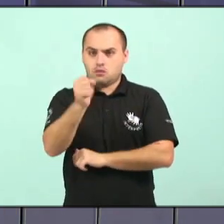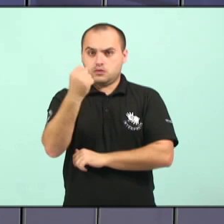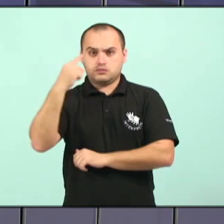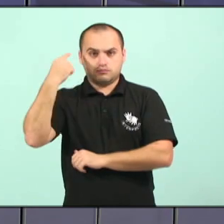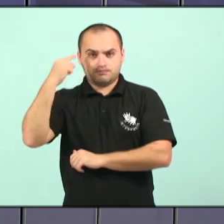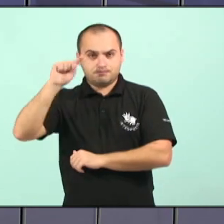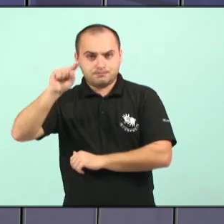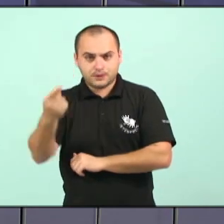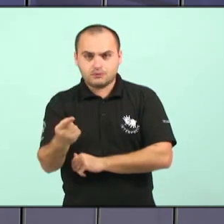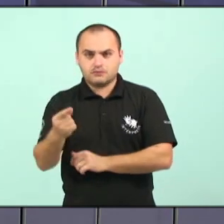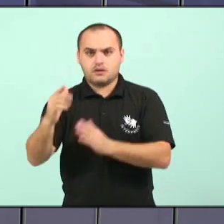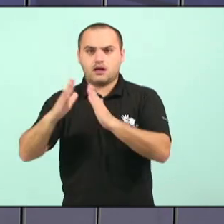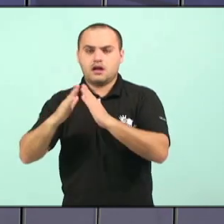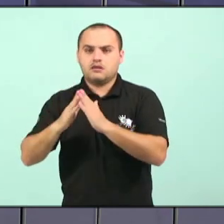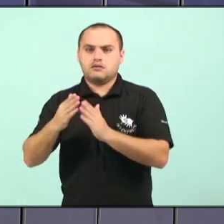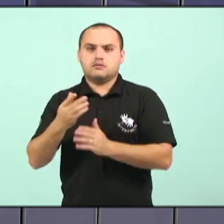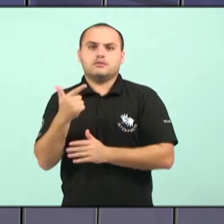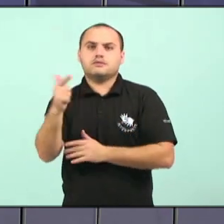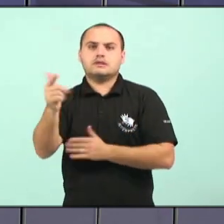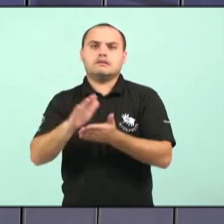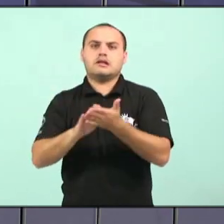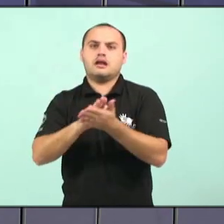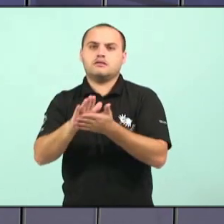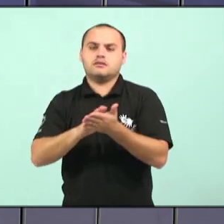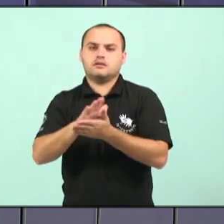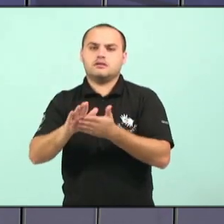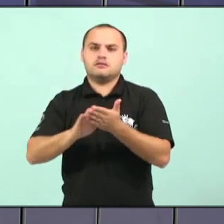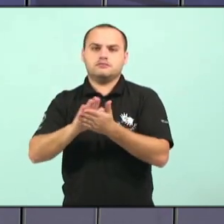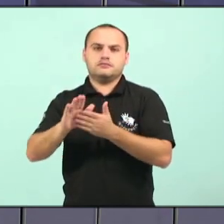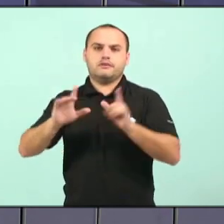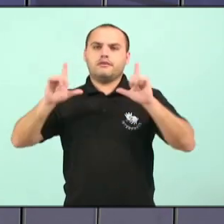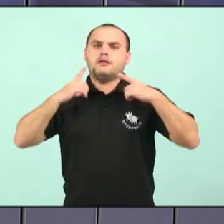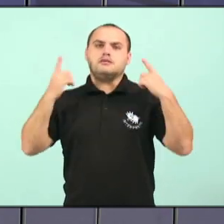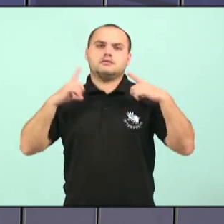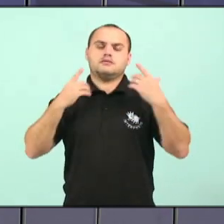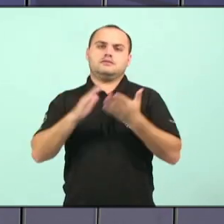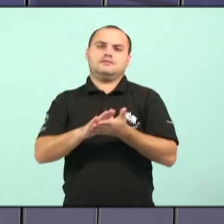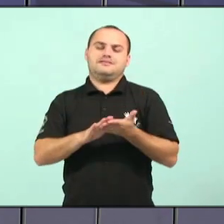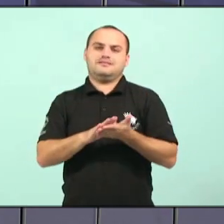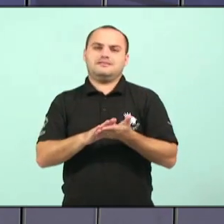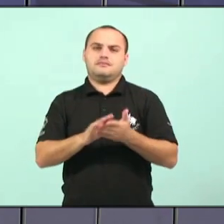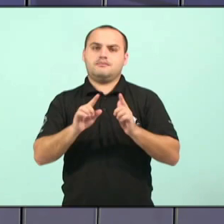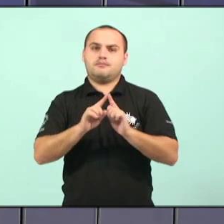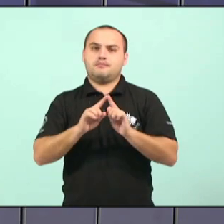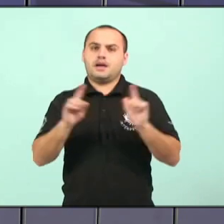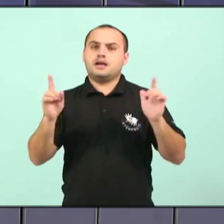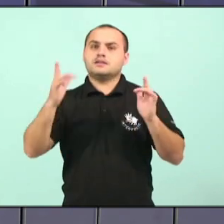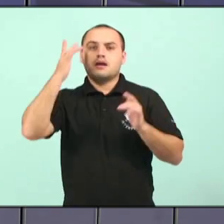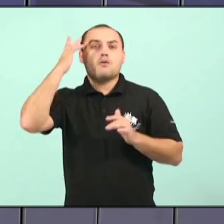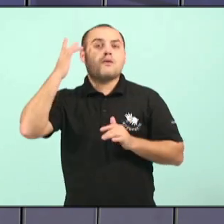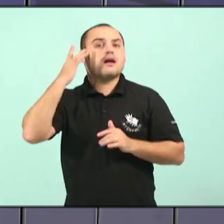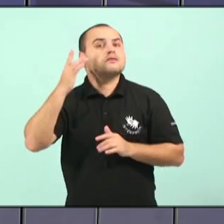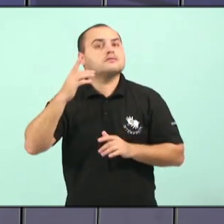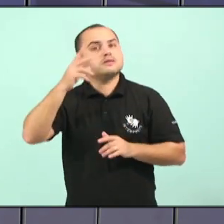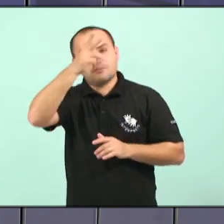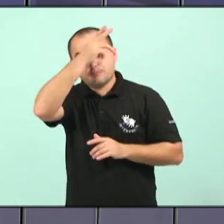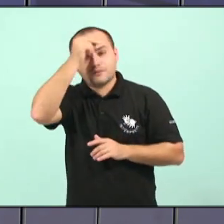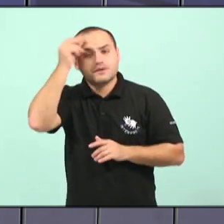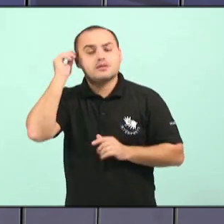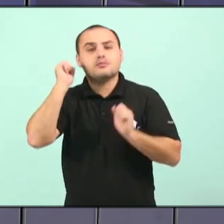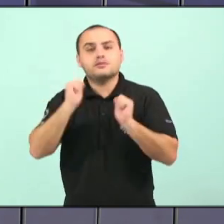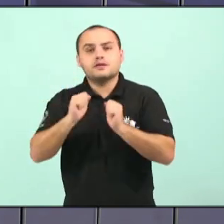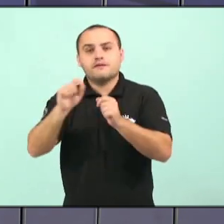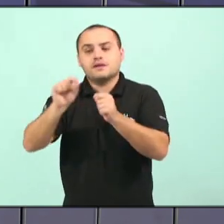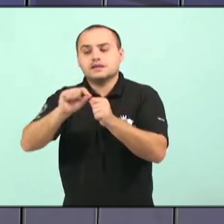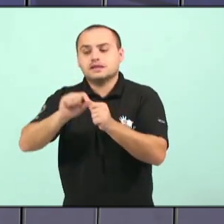lá, e não tinha uma opção de lazer. Perfeito. Então, isso é importante. Mas acho que a prefeitura poderia executar esse tipo de obra com recurso próprio. Quando você faz